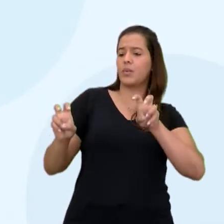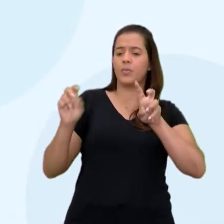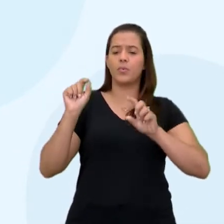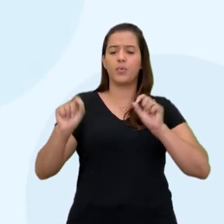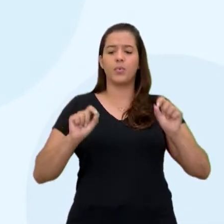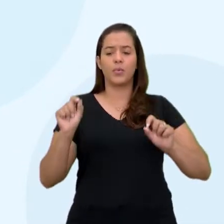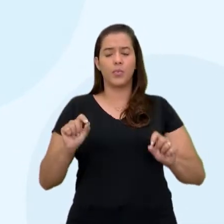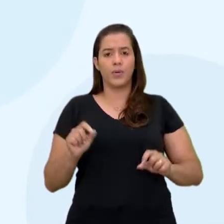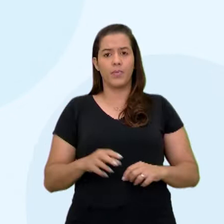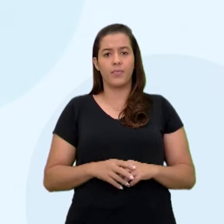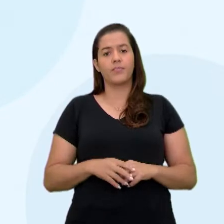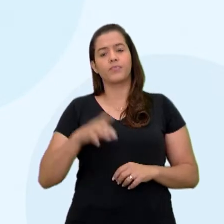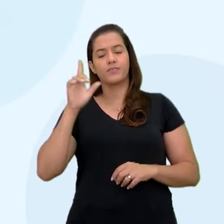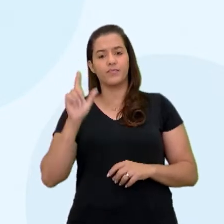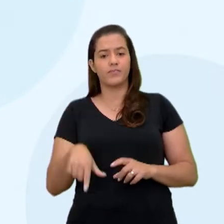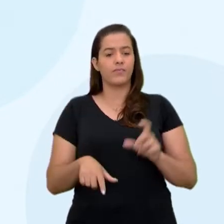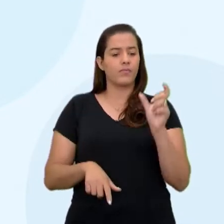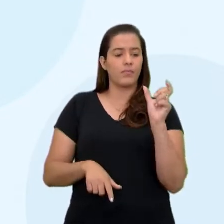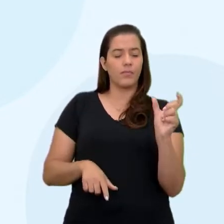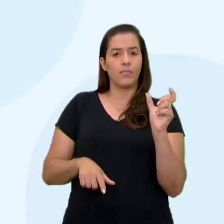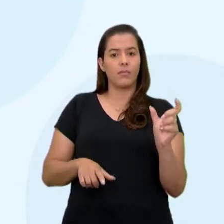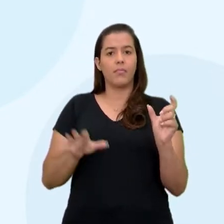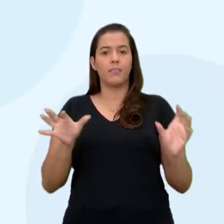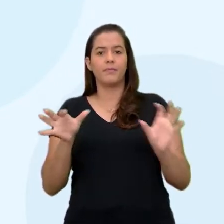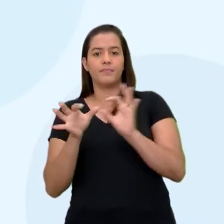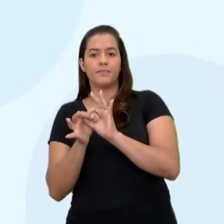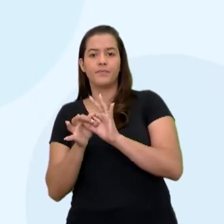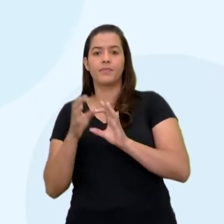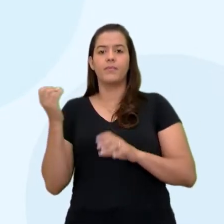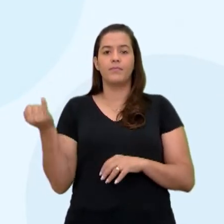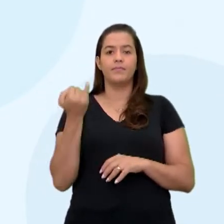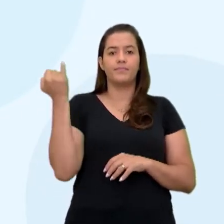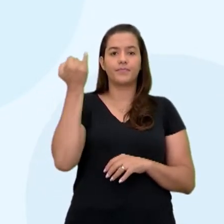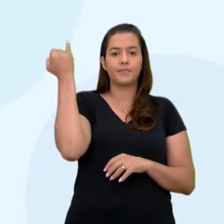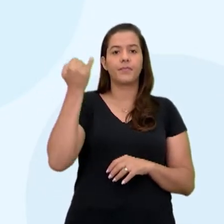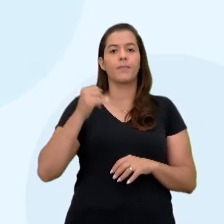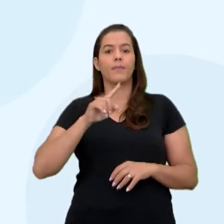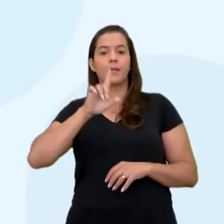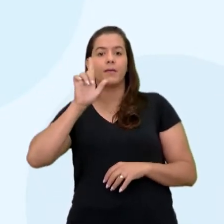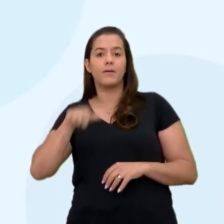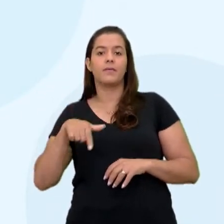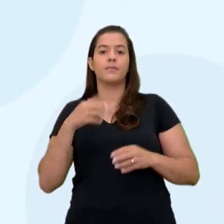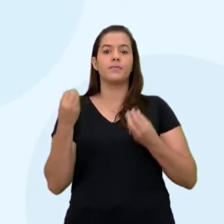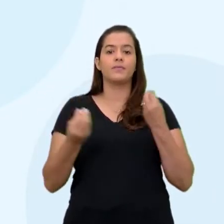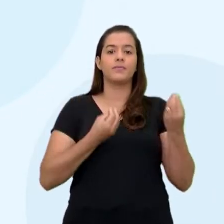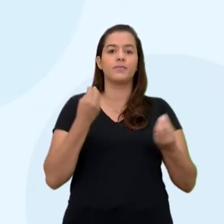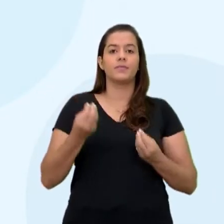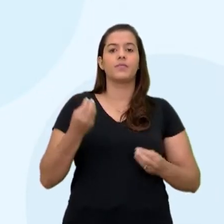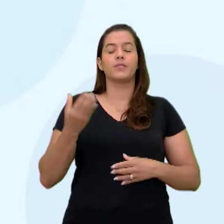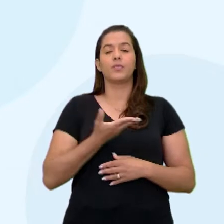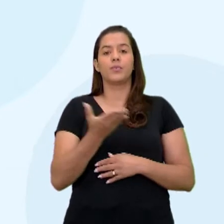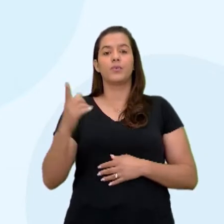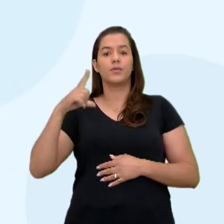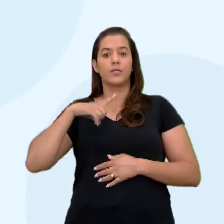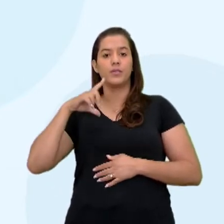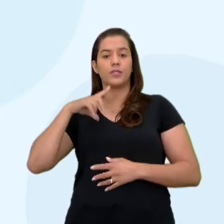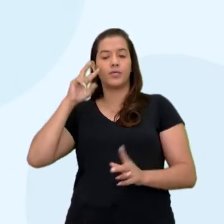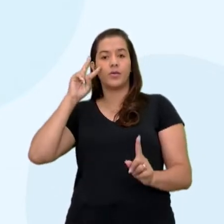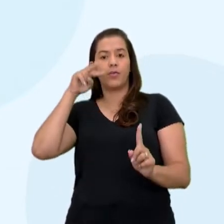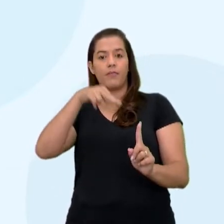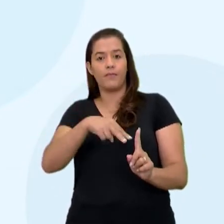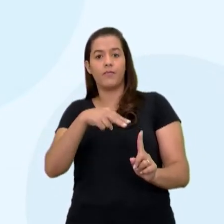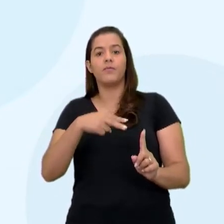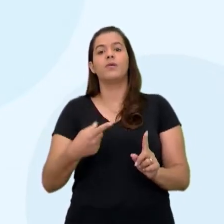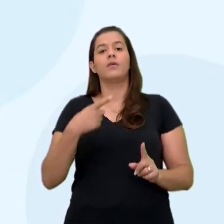Tópico é uma palavra-chave, é uma expressão curta, é algo que quando a gente olha, a